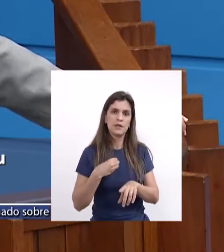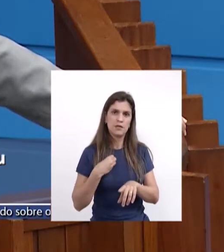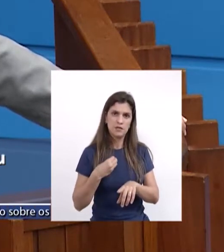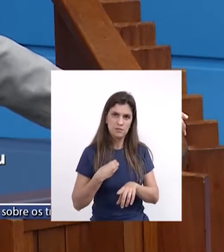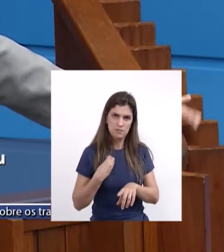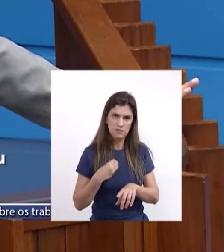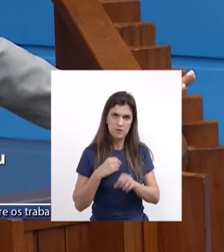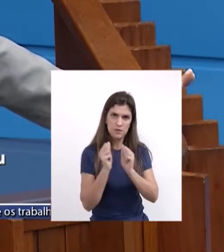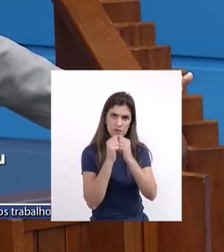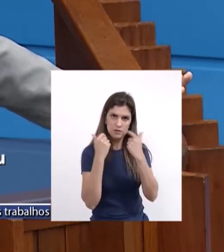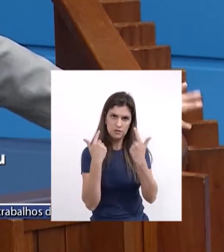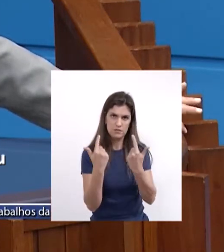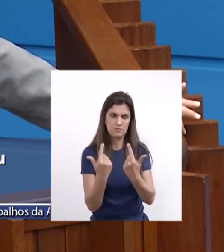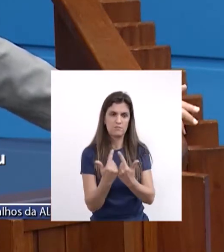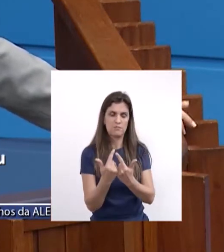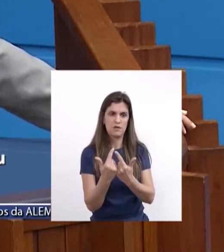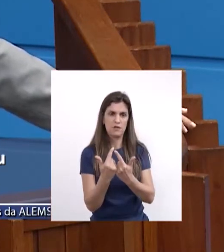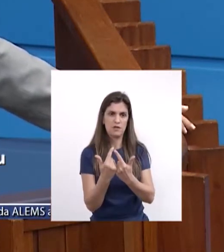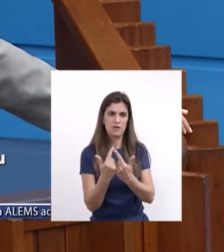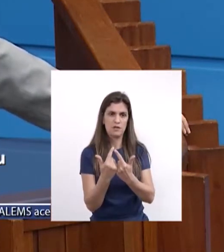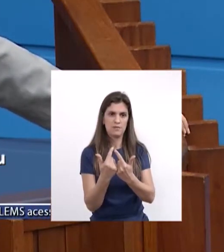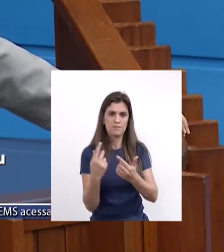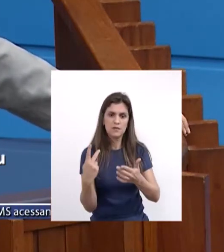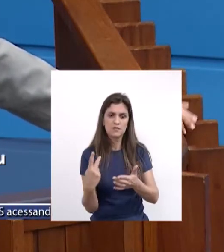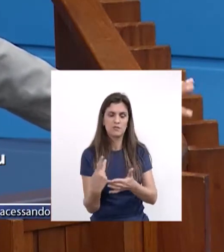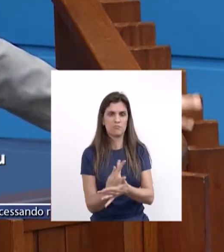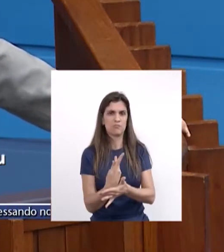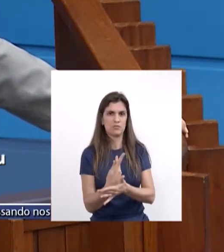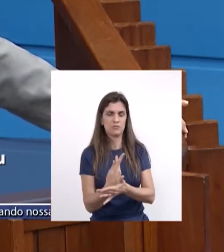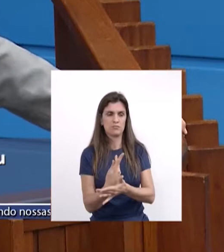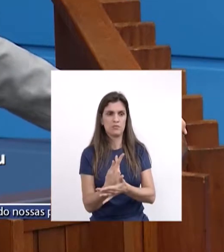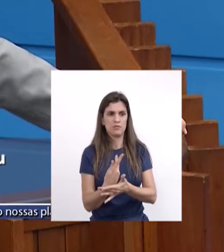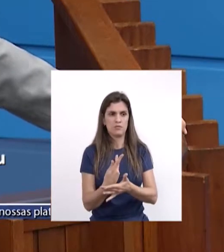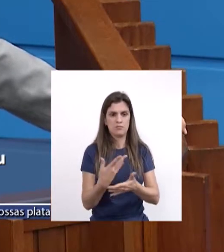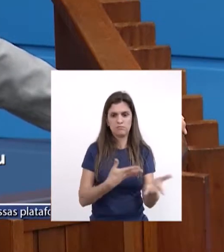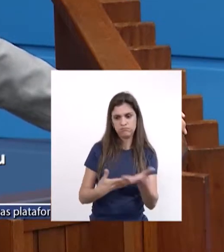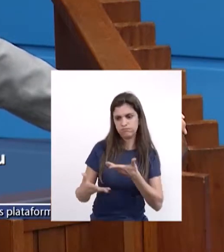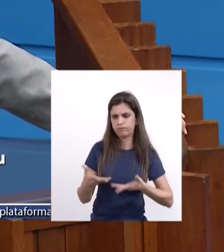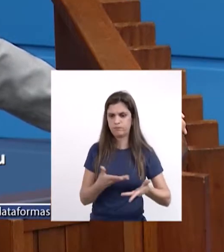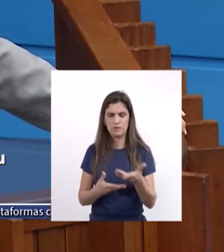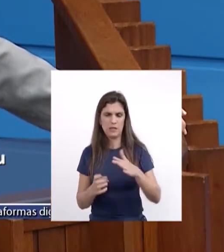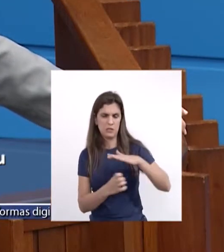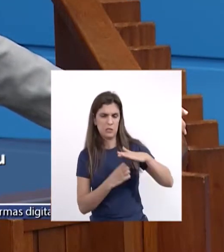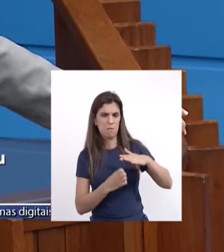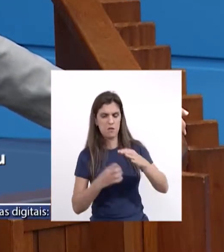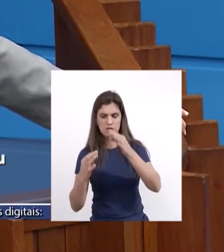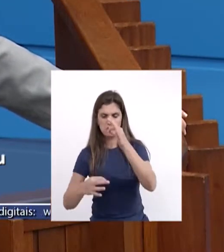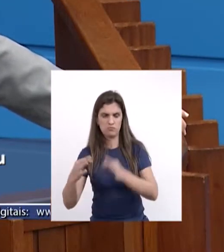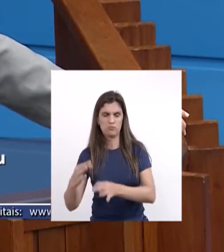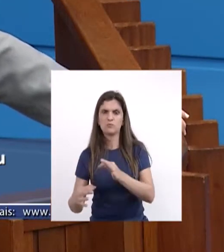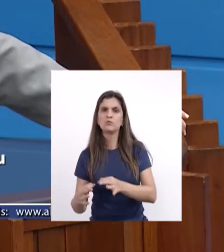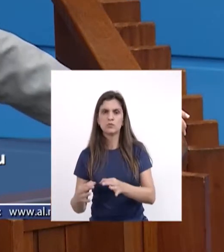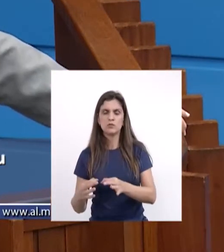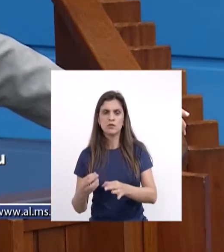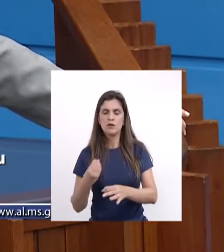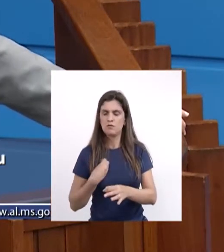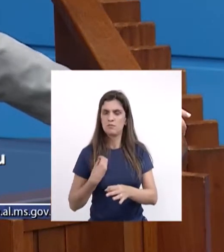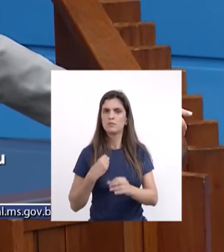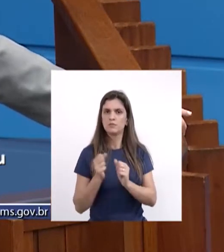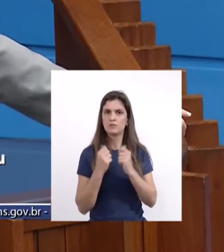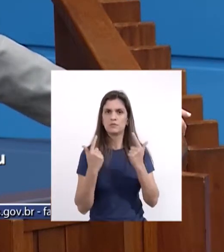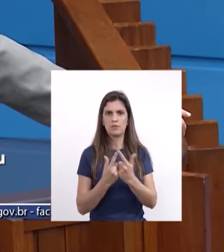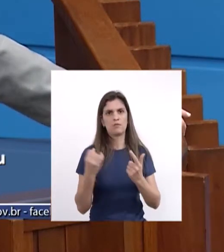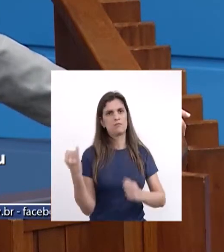casa. A audiência pública foi de nossa proposição junto com o deputado Paulo Correia, mas não é uma audiência pública